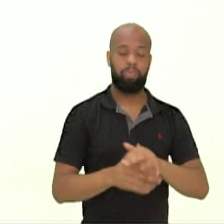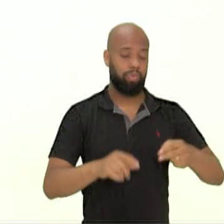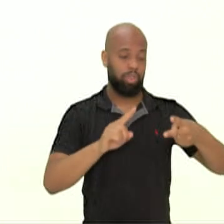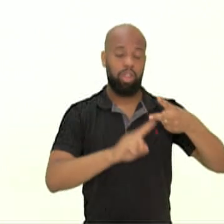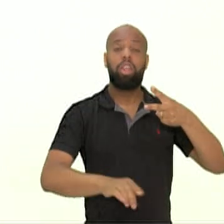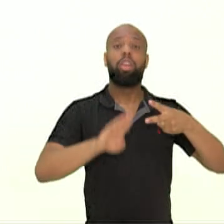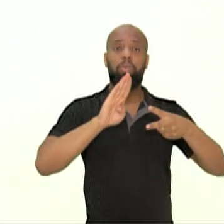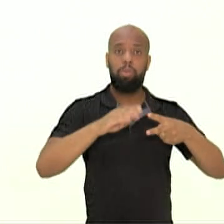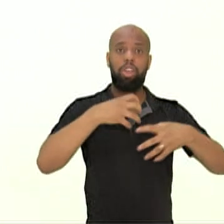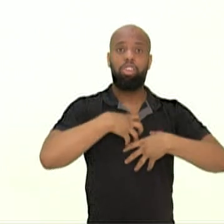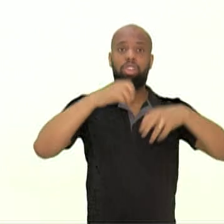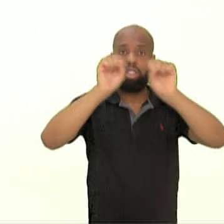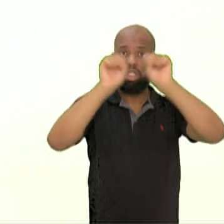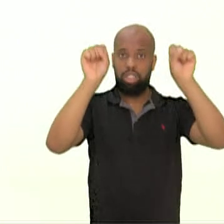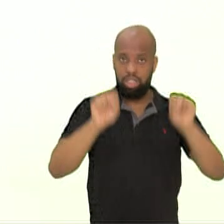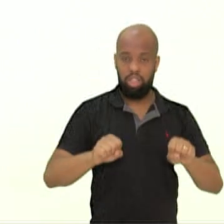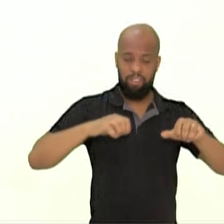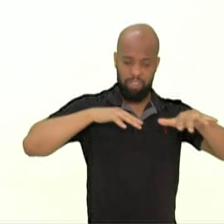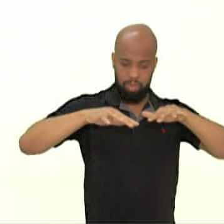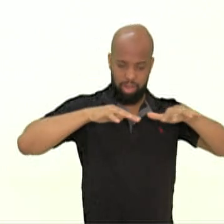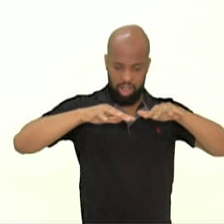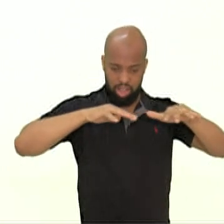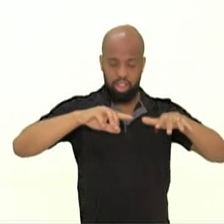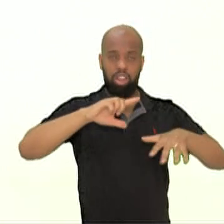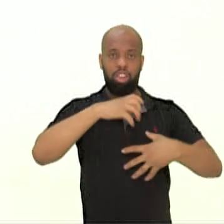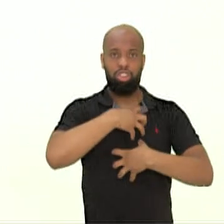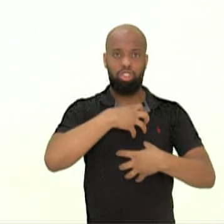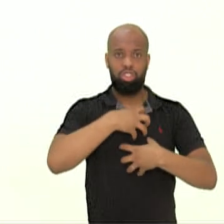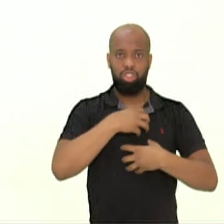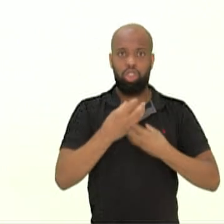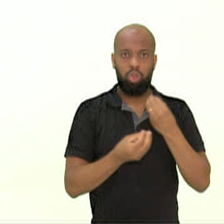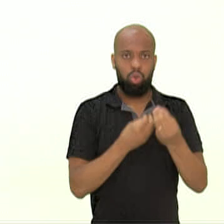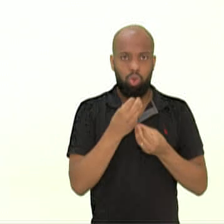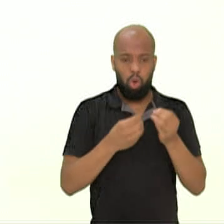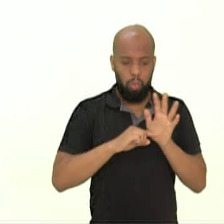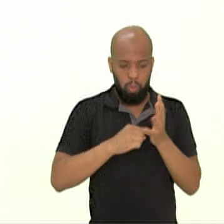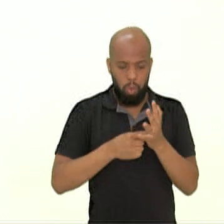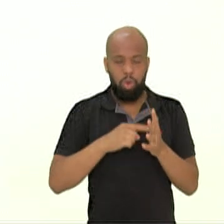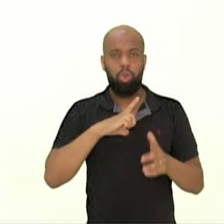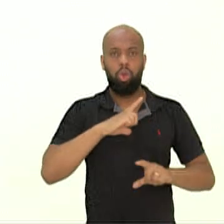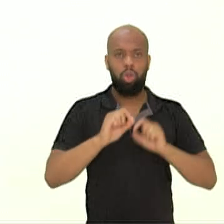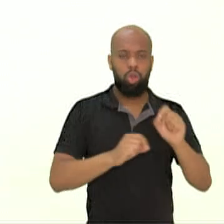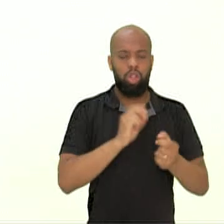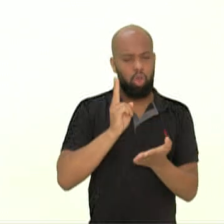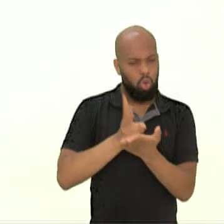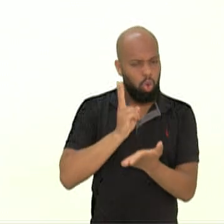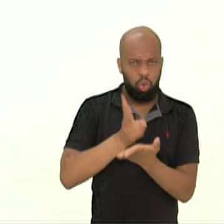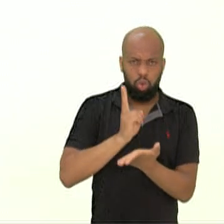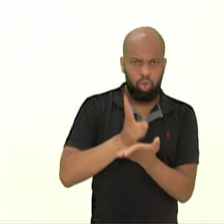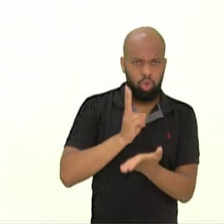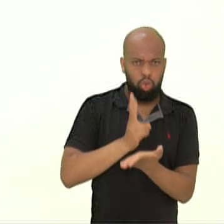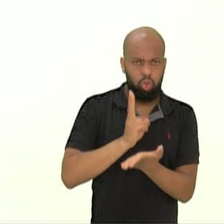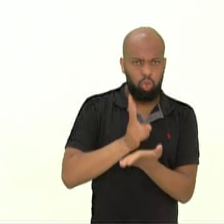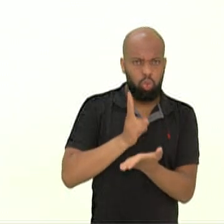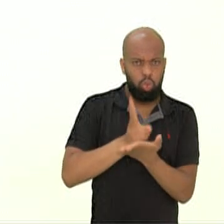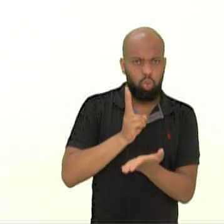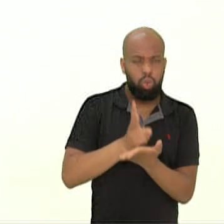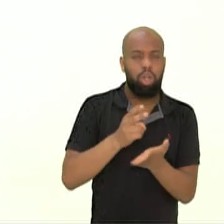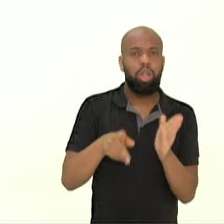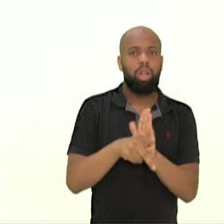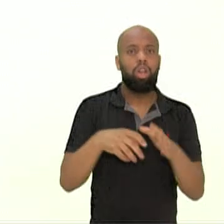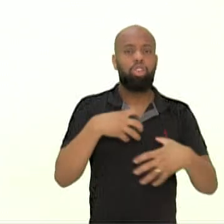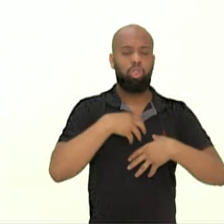B. Sistema de vibração motora, ocasionando fluxo contínuo, permanente e constante do